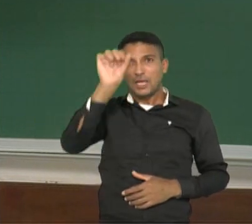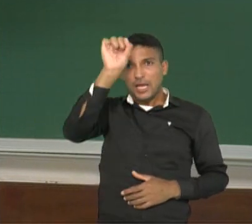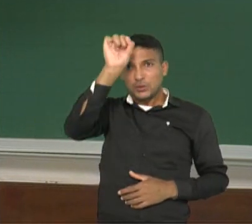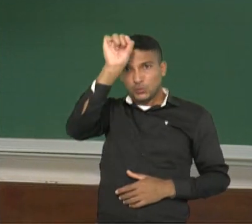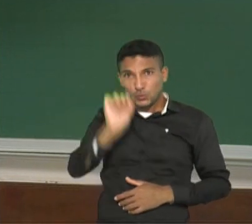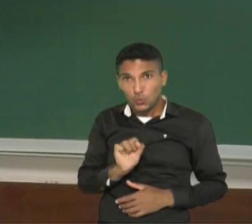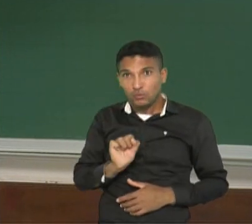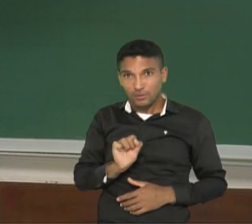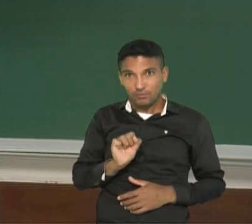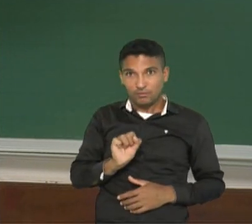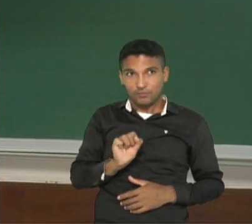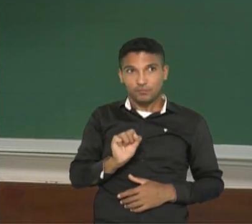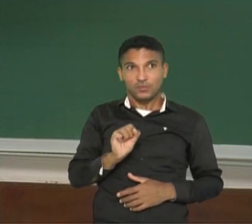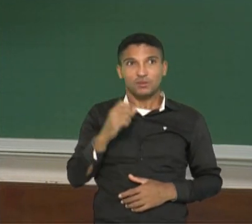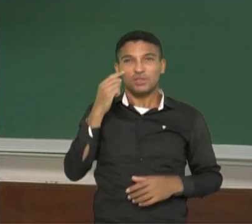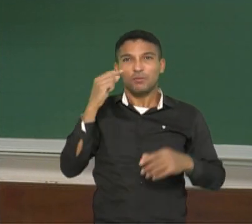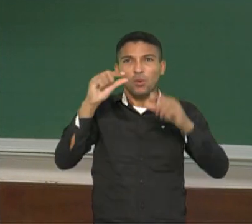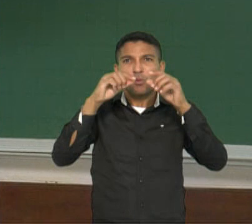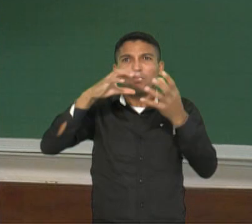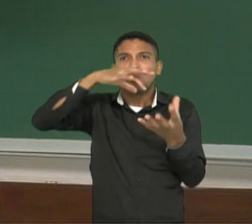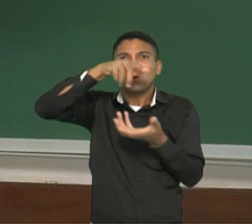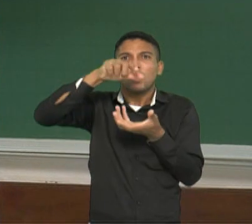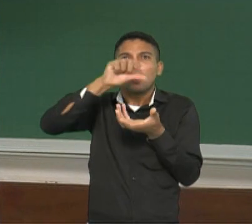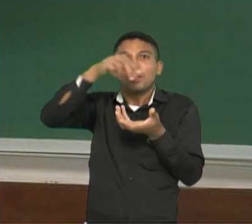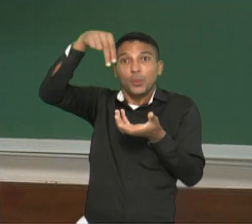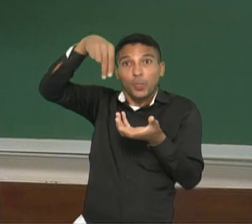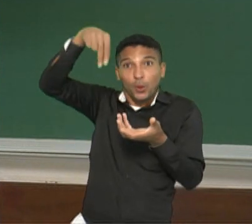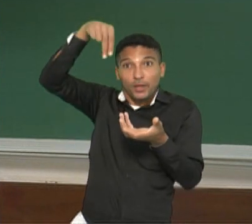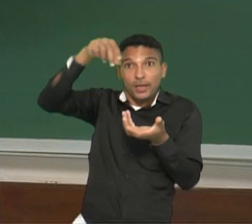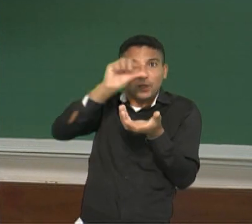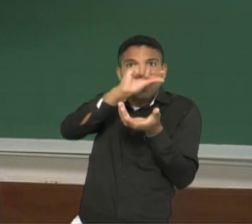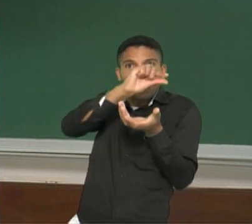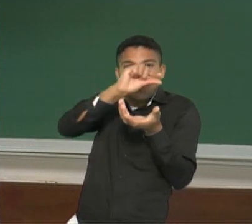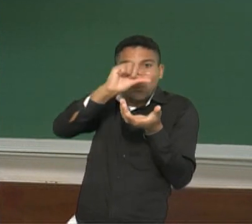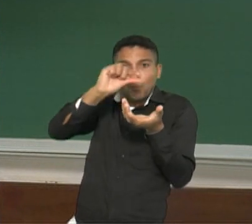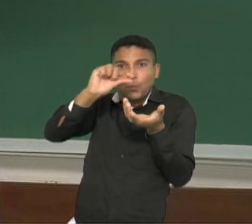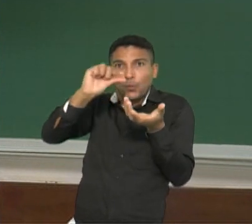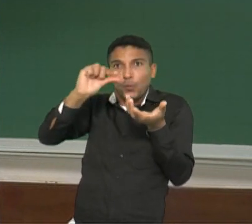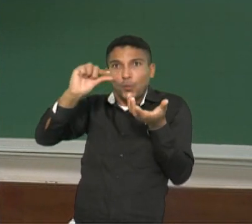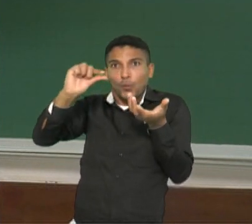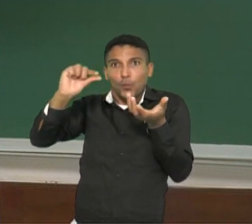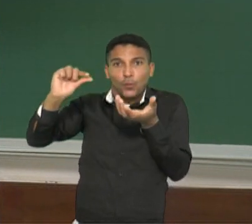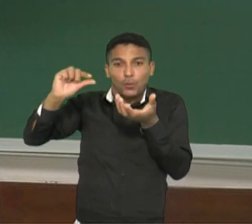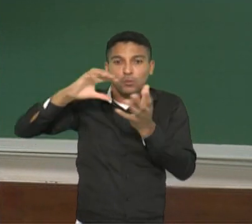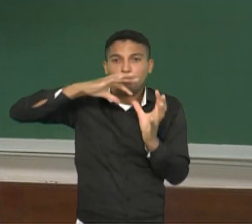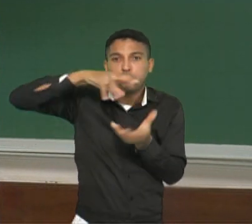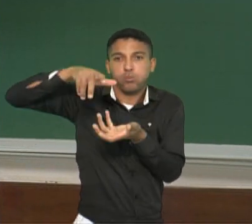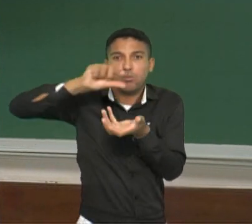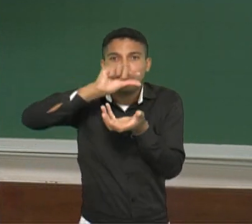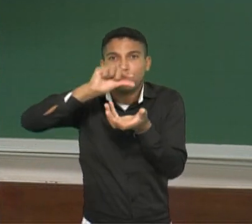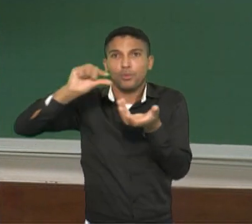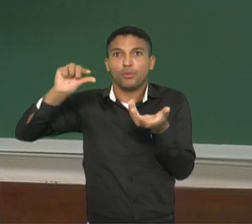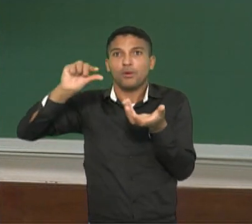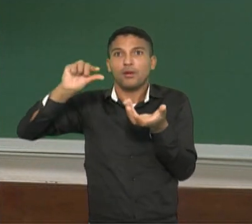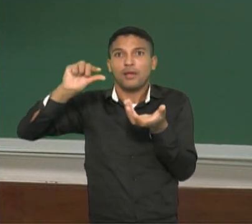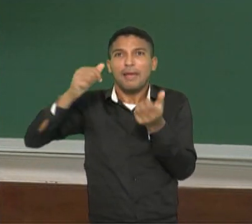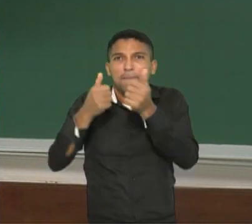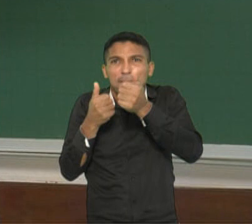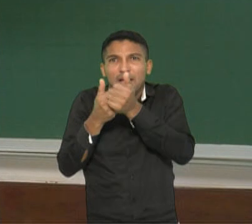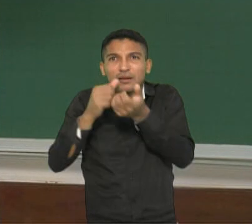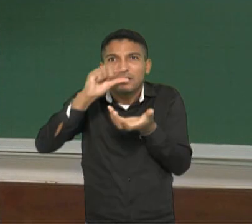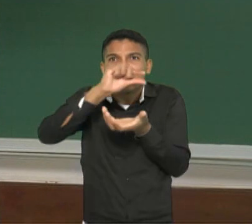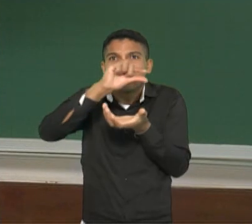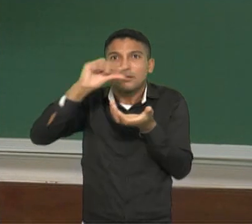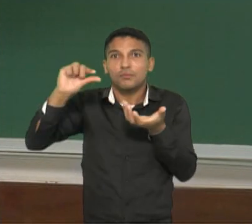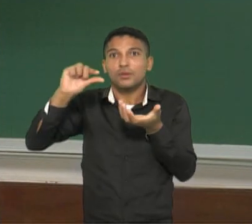país está próxima à linha do Equador, fazendo com que as características climáticas de temperatura sejam muito mais elevadas do